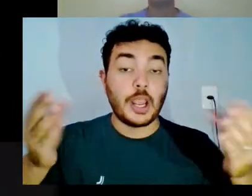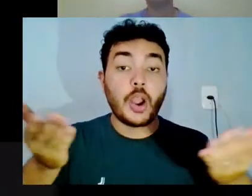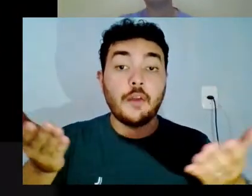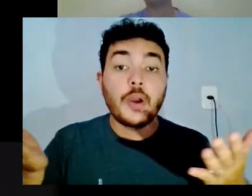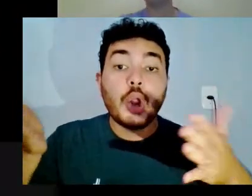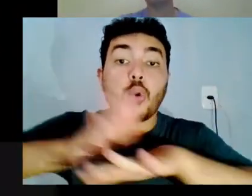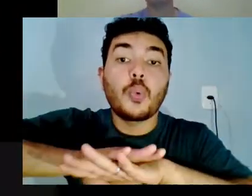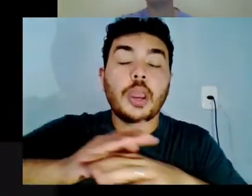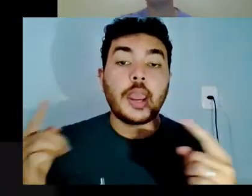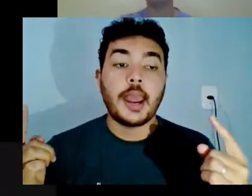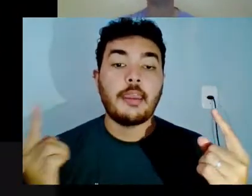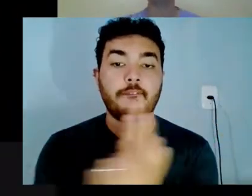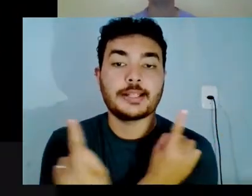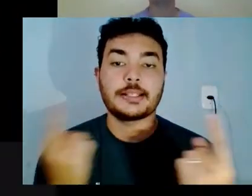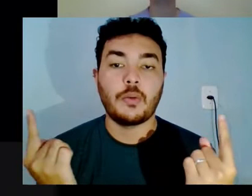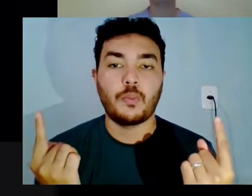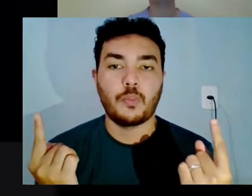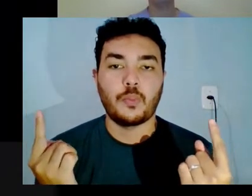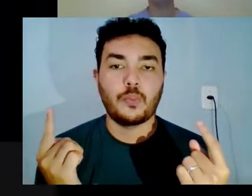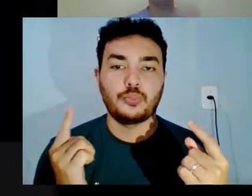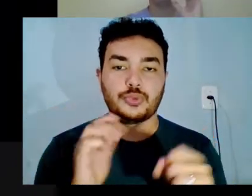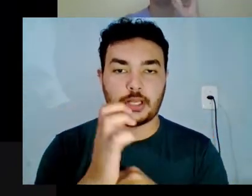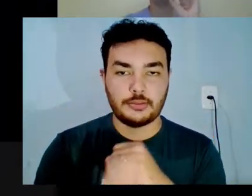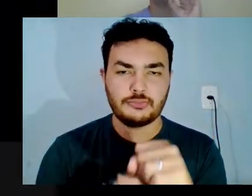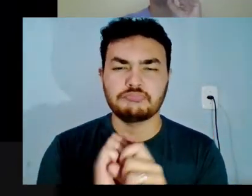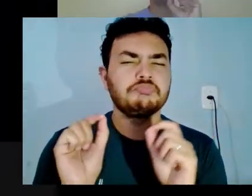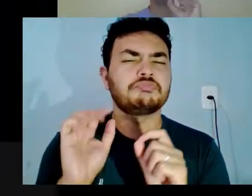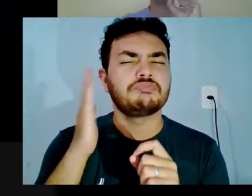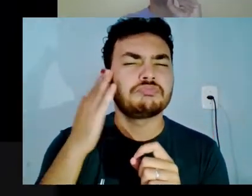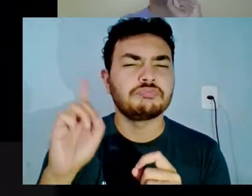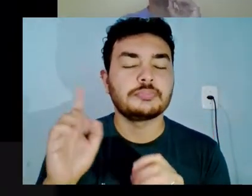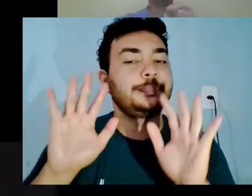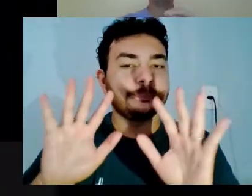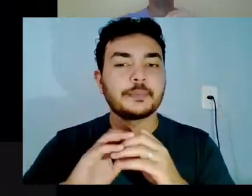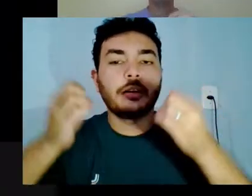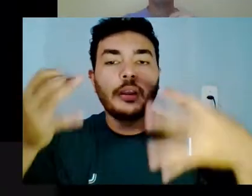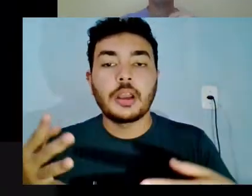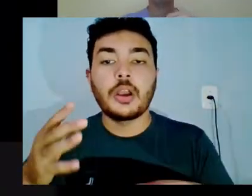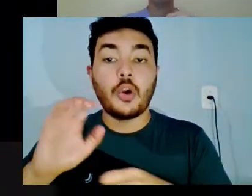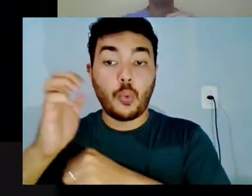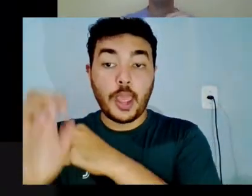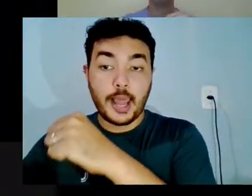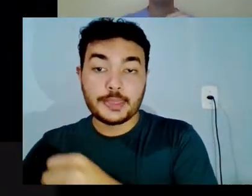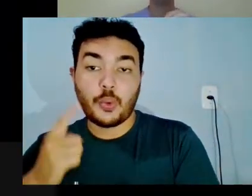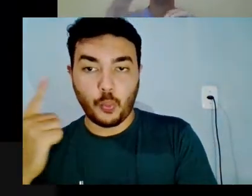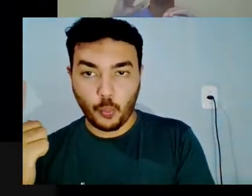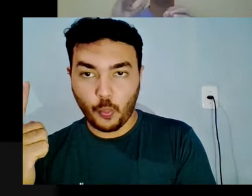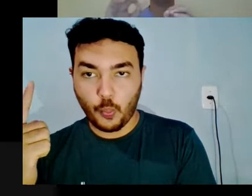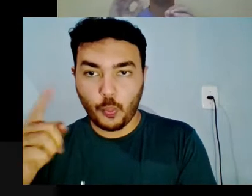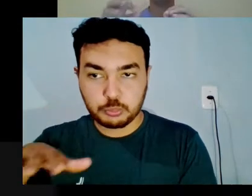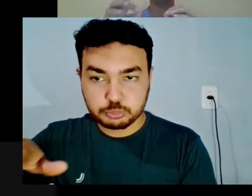a inversão da localização dos elétrons. O que eu quero dizer com isso? Eu tenho o elétron 1, que ocupa a parte do átomo A, eu